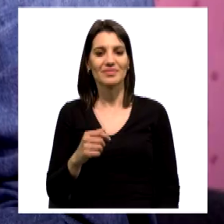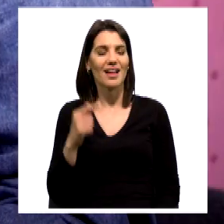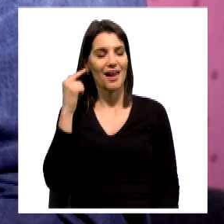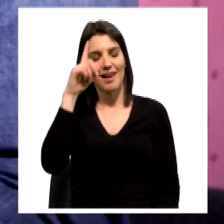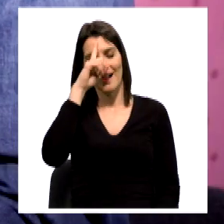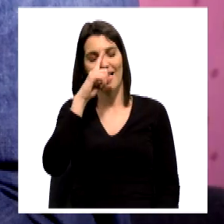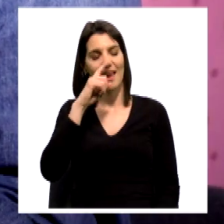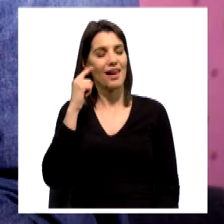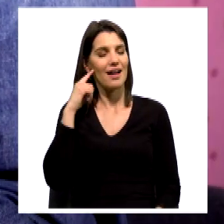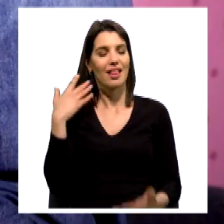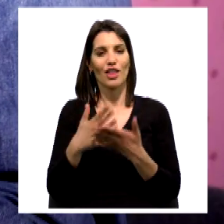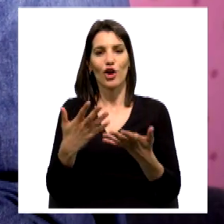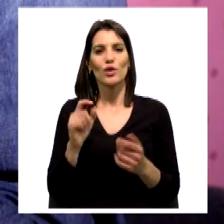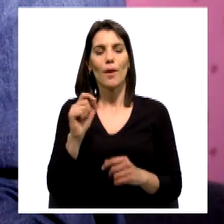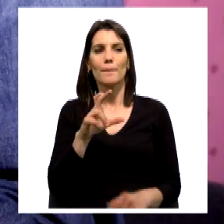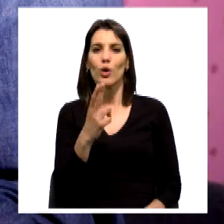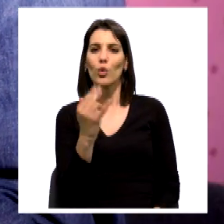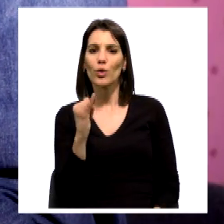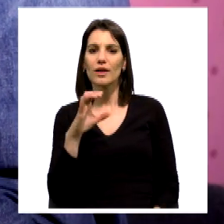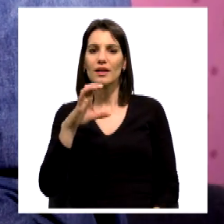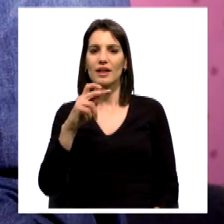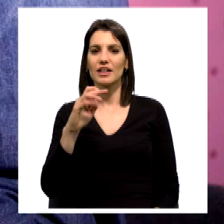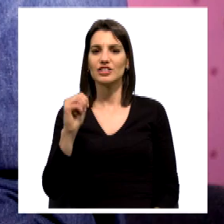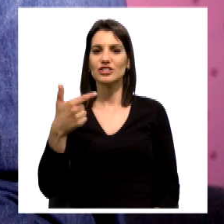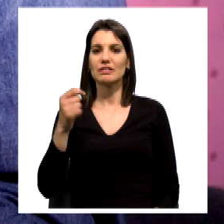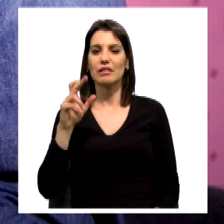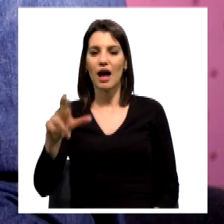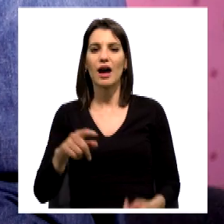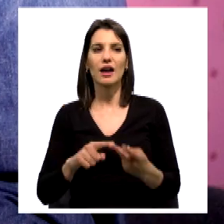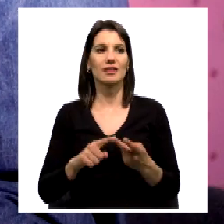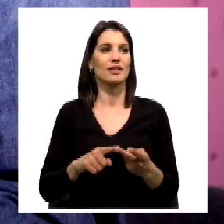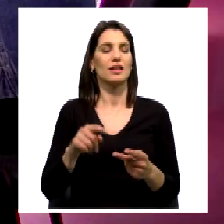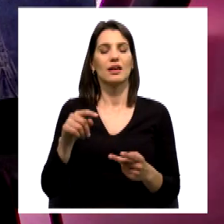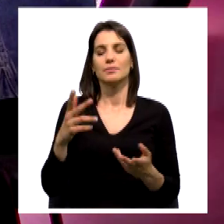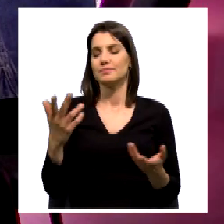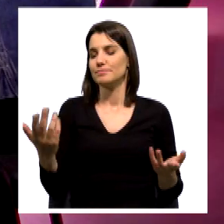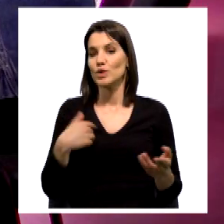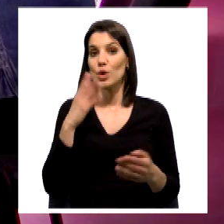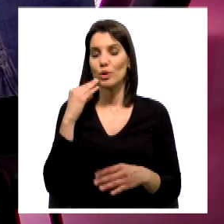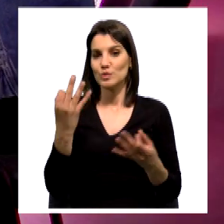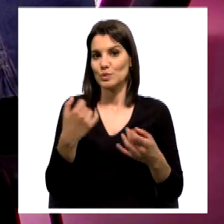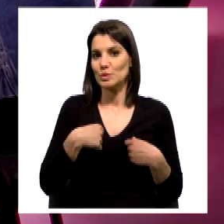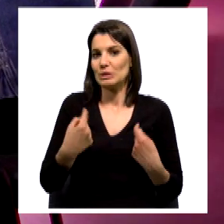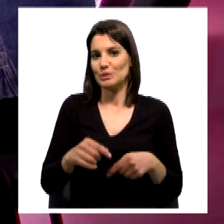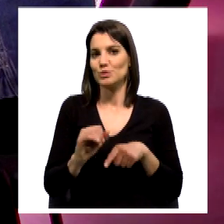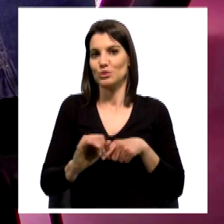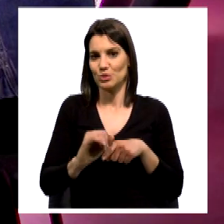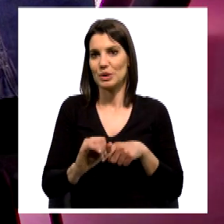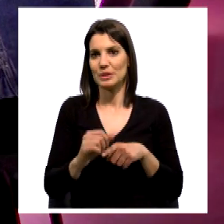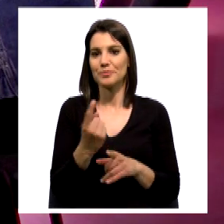assim, os ouvidos, desde essa altura, o Rui Castelar, os Parodiantes de Lisboa. Portanto, eu acho que ainda tive